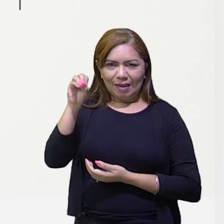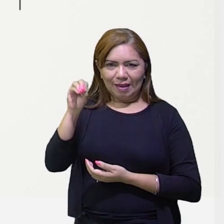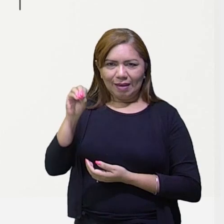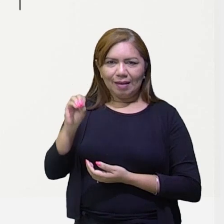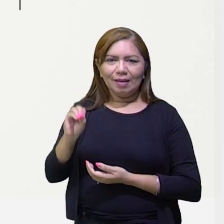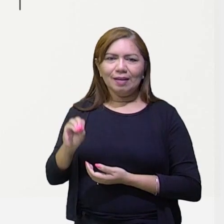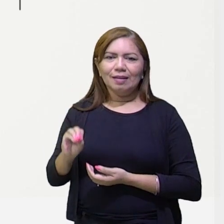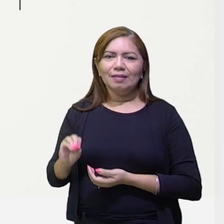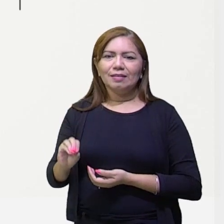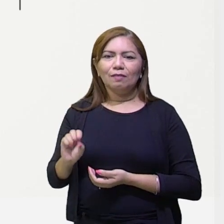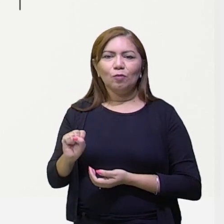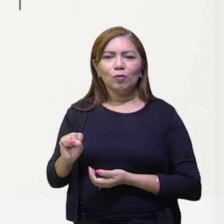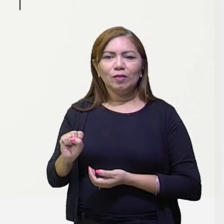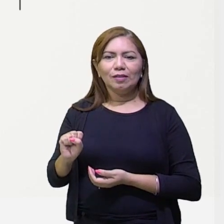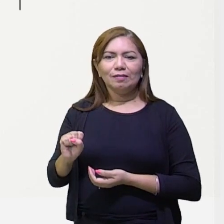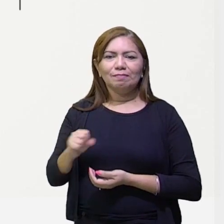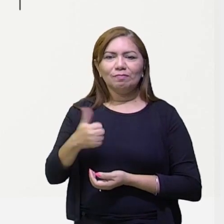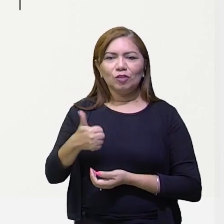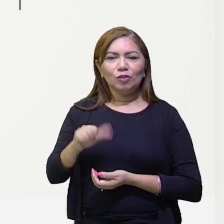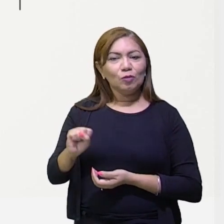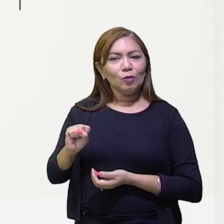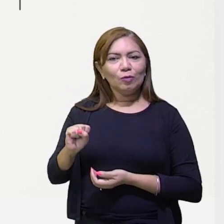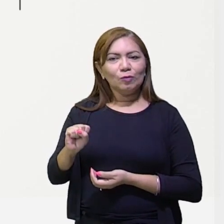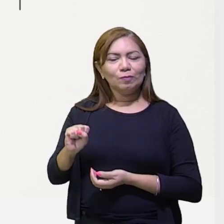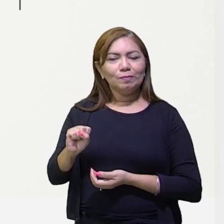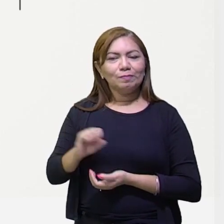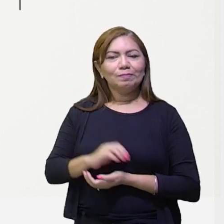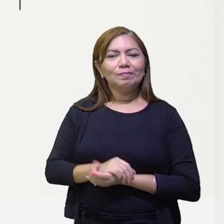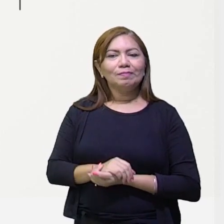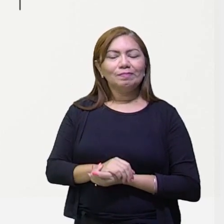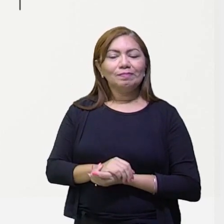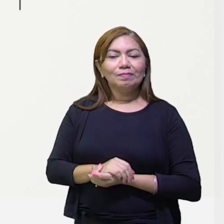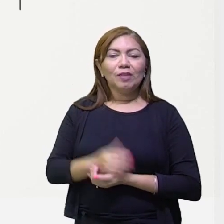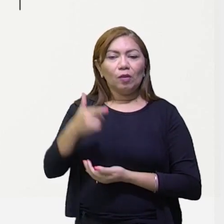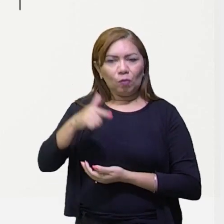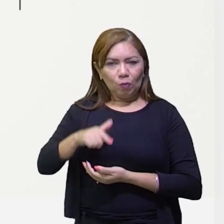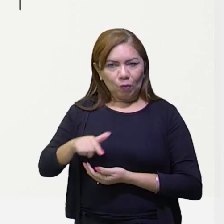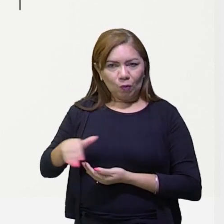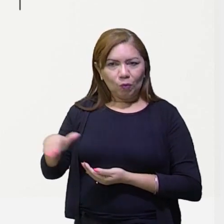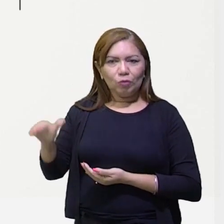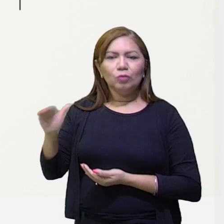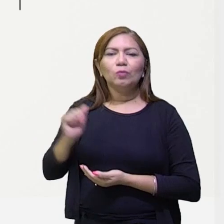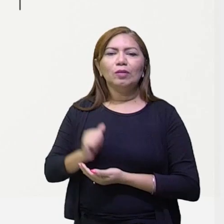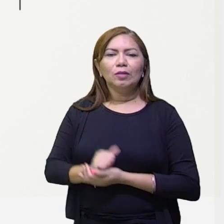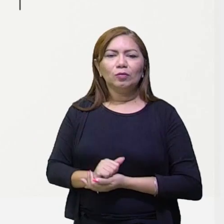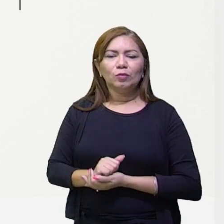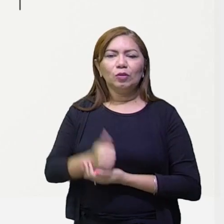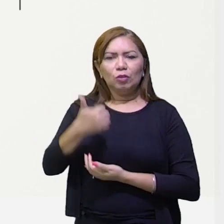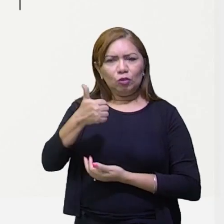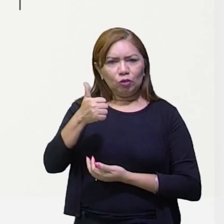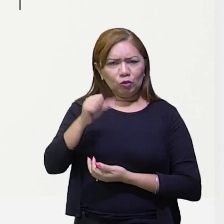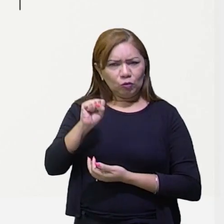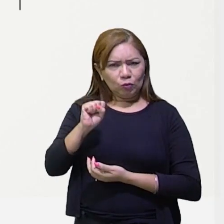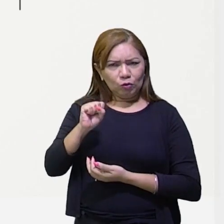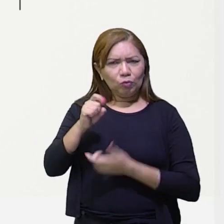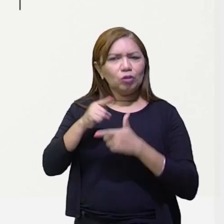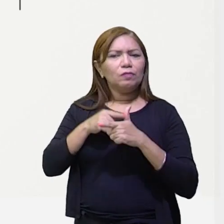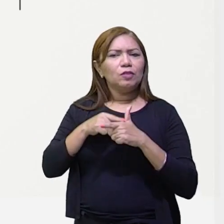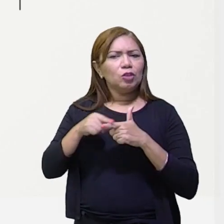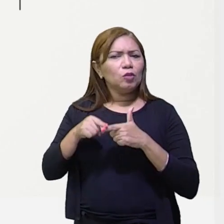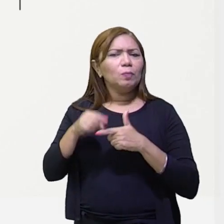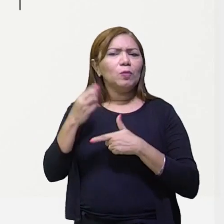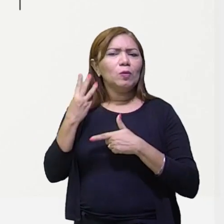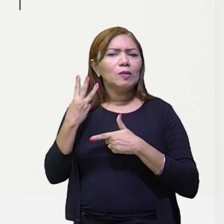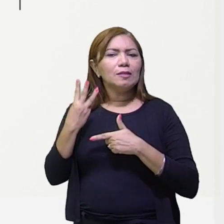bem, ficou quanto agora? 18. Então, agora eu vou proceder a conta. 18